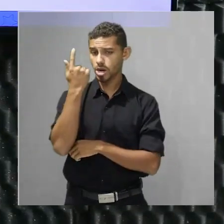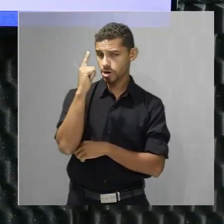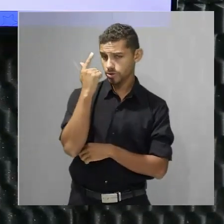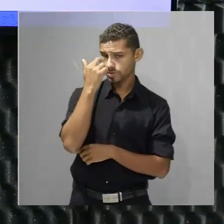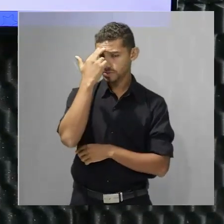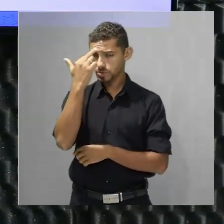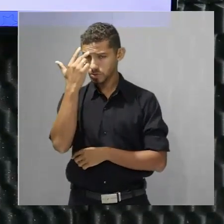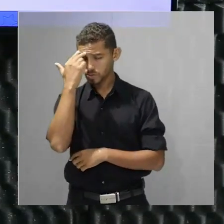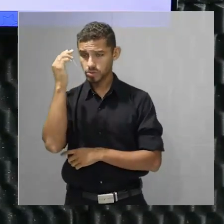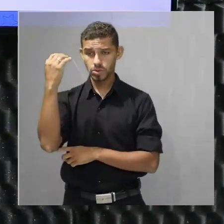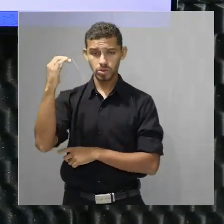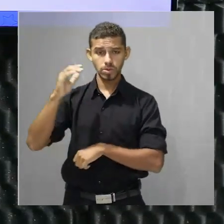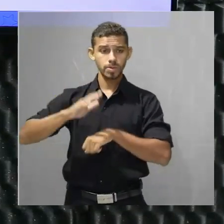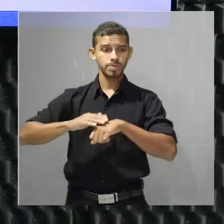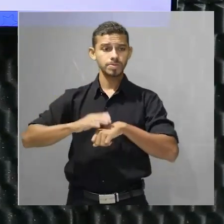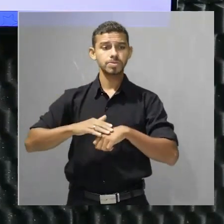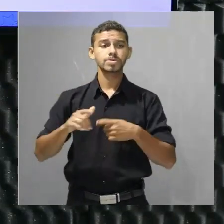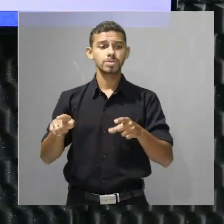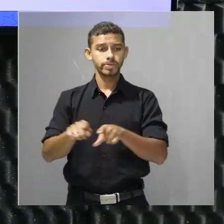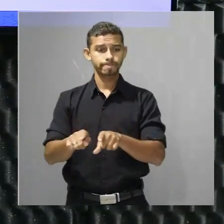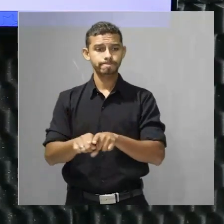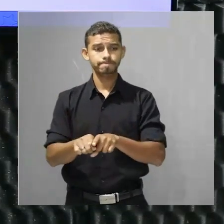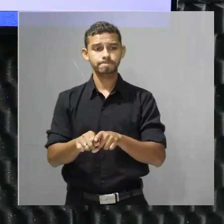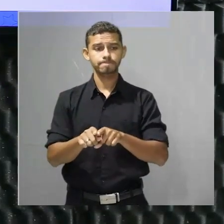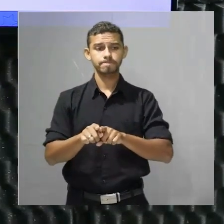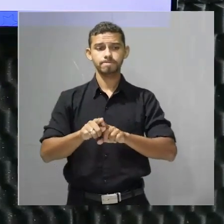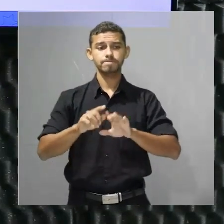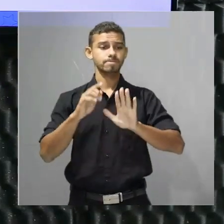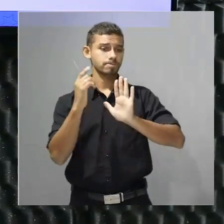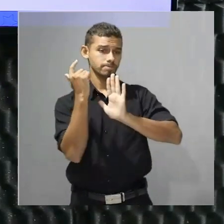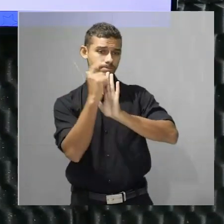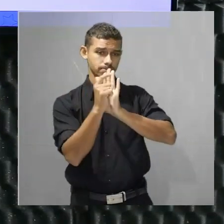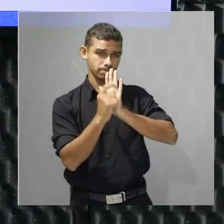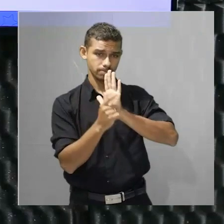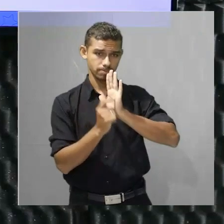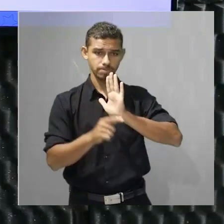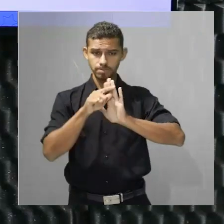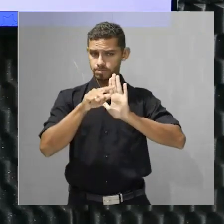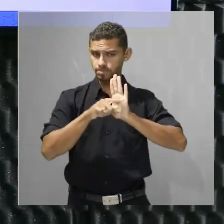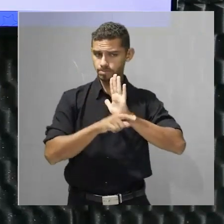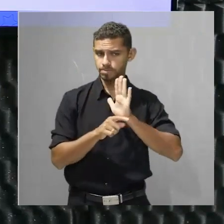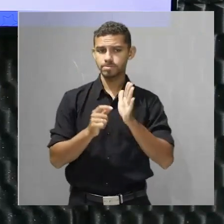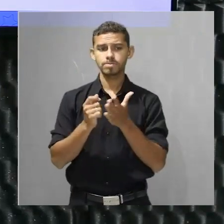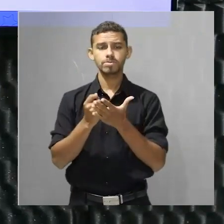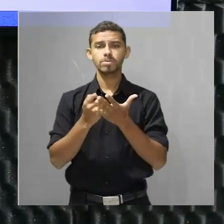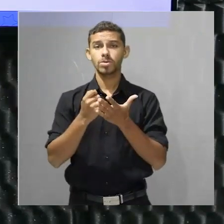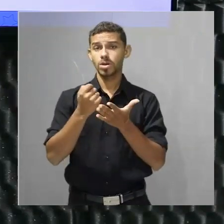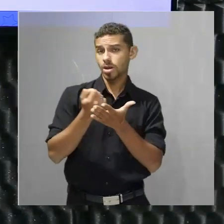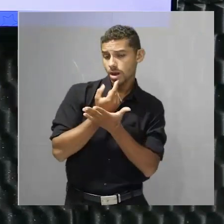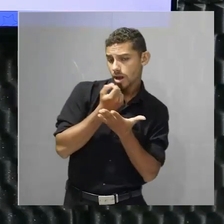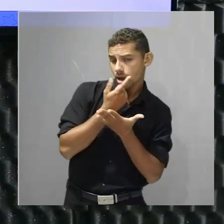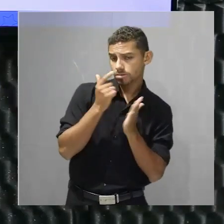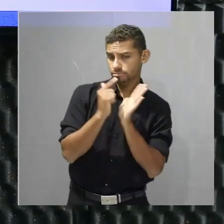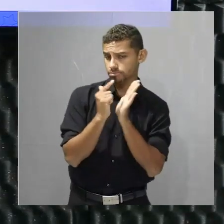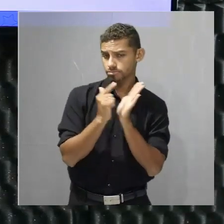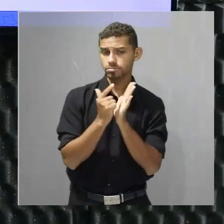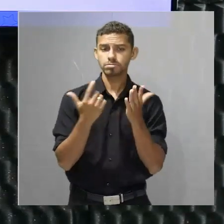no manual de instrução bula de remédio e vários outros suportes textuais turma